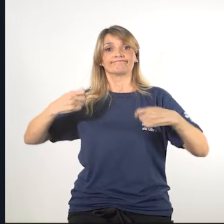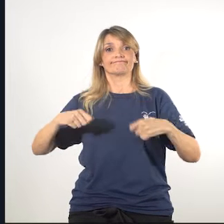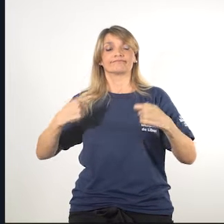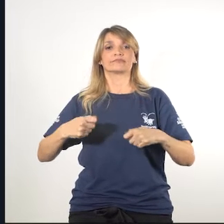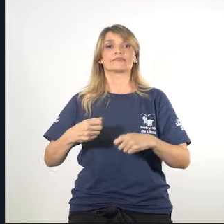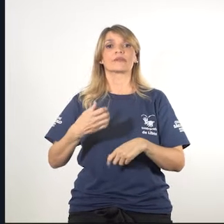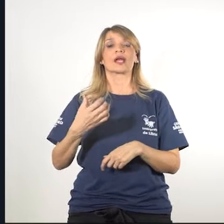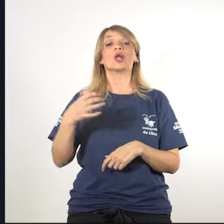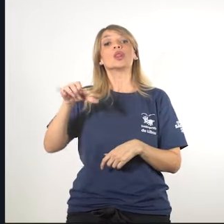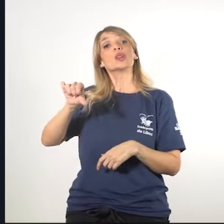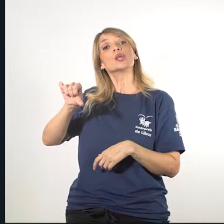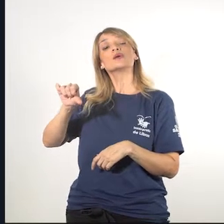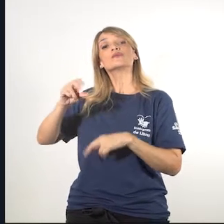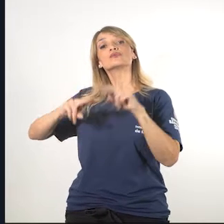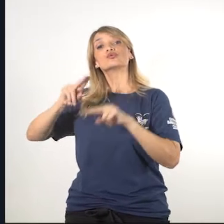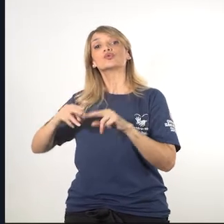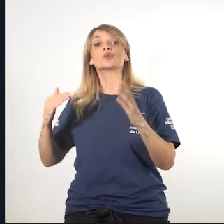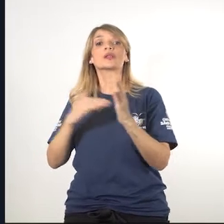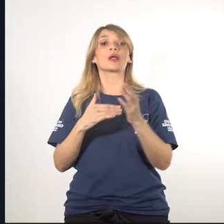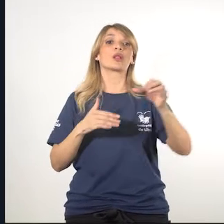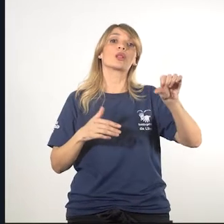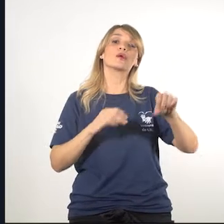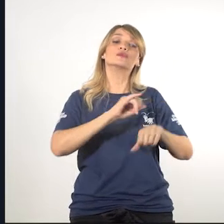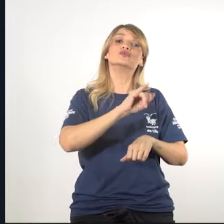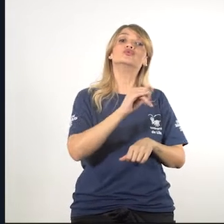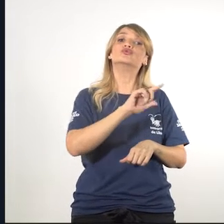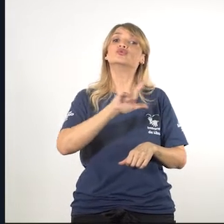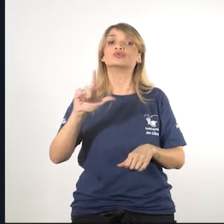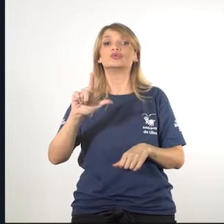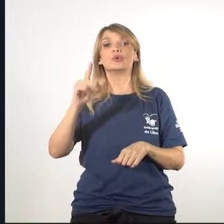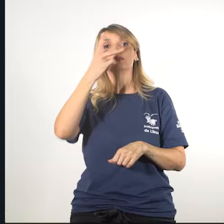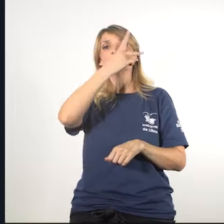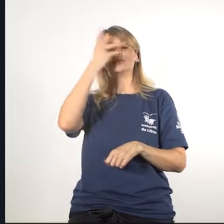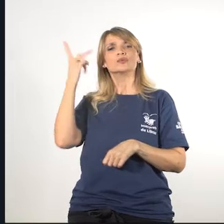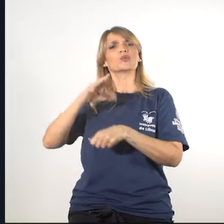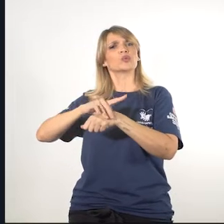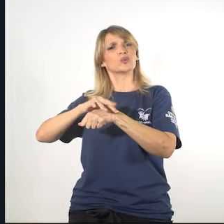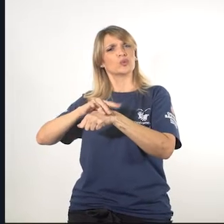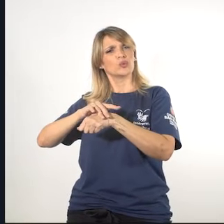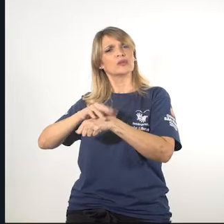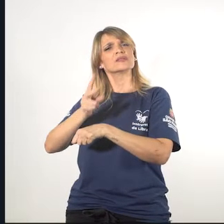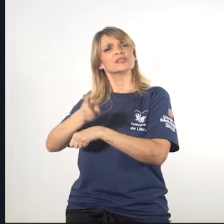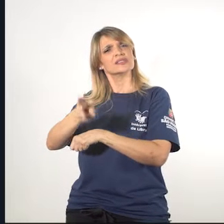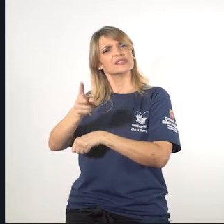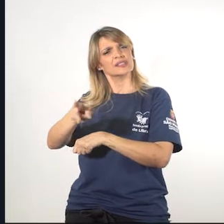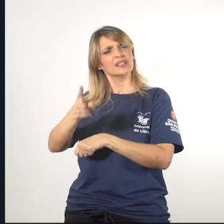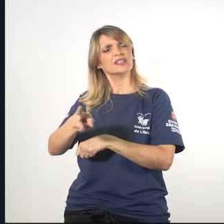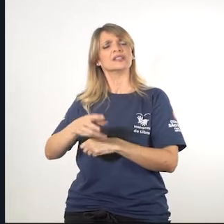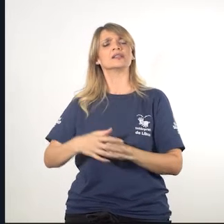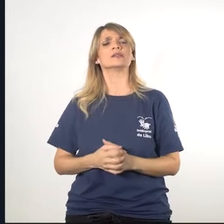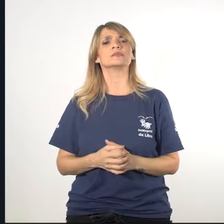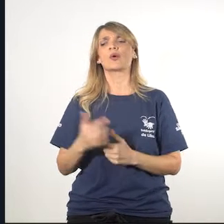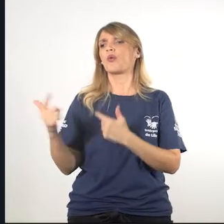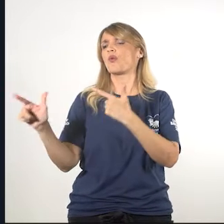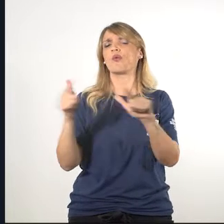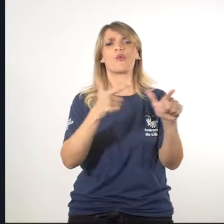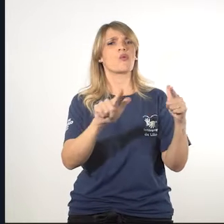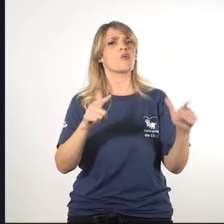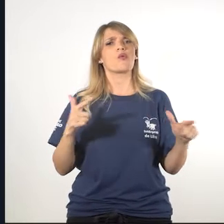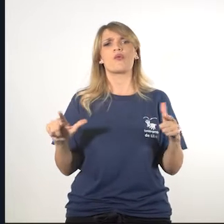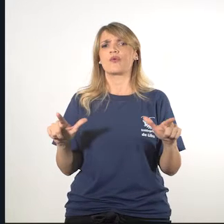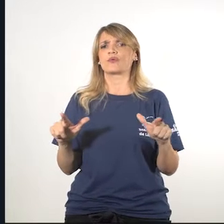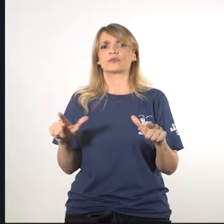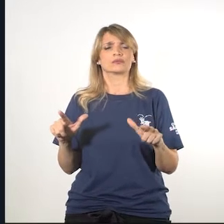a 9/7, outros grupos, pessoas portadoras de doenças crônicas não transmissíveis e outras condições